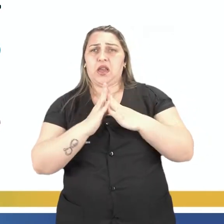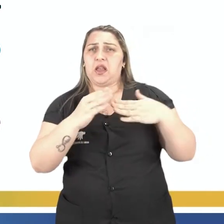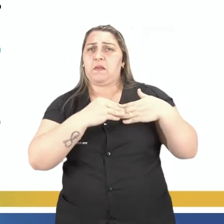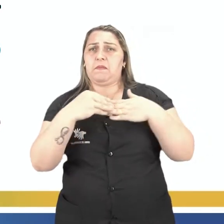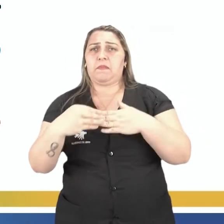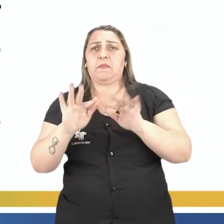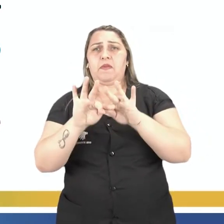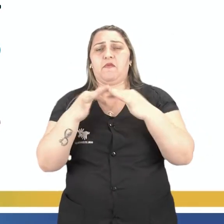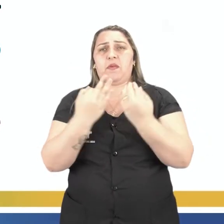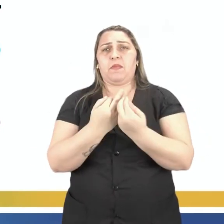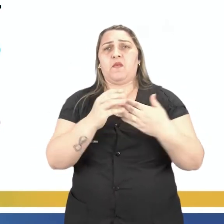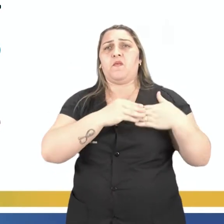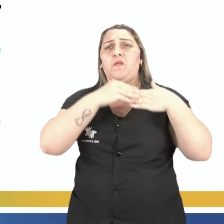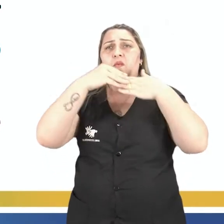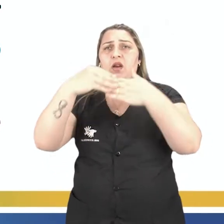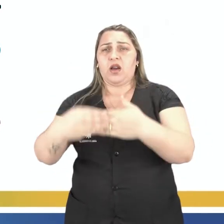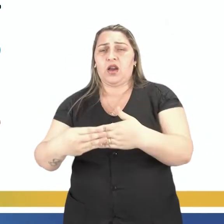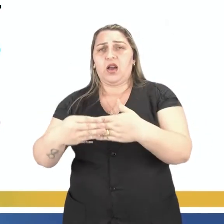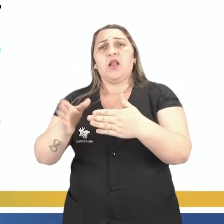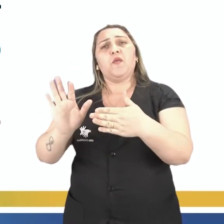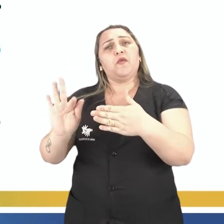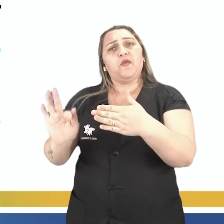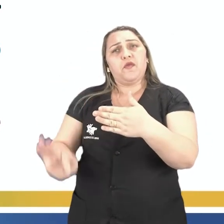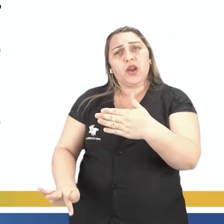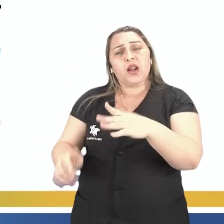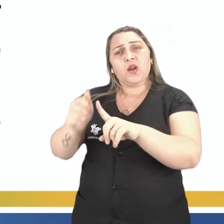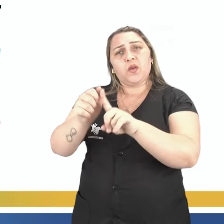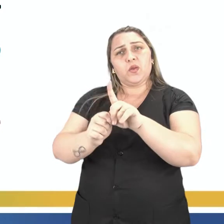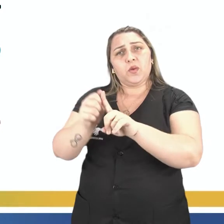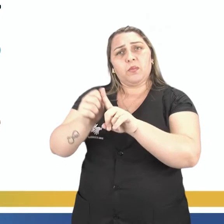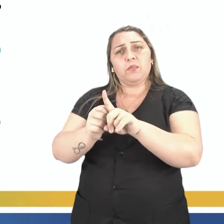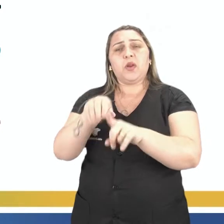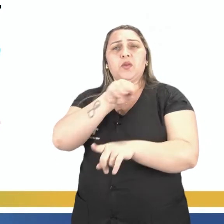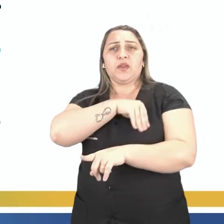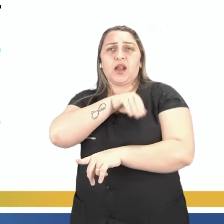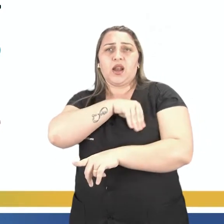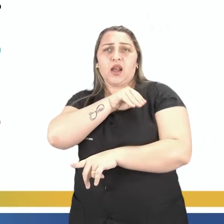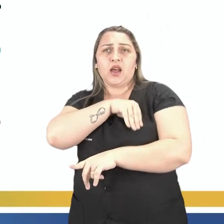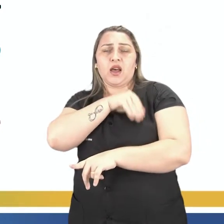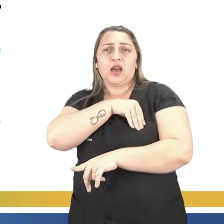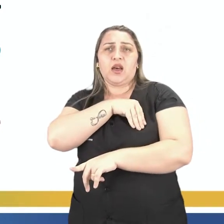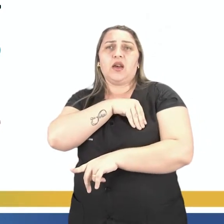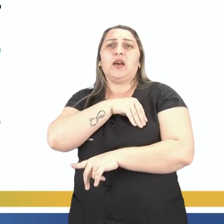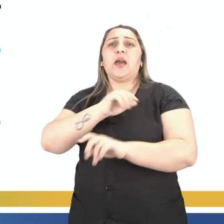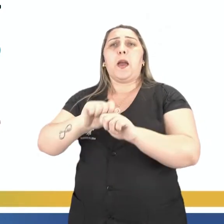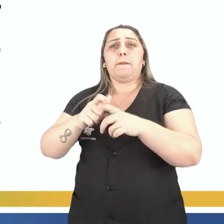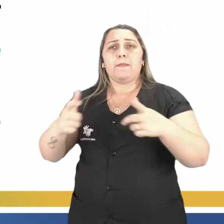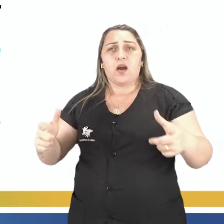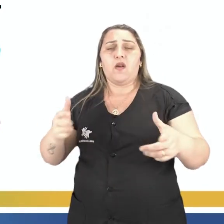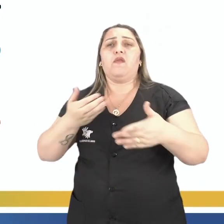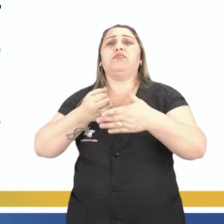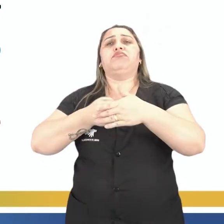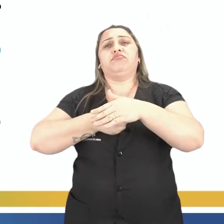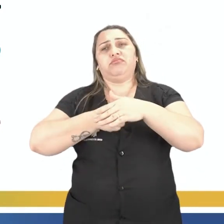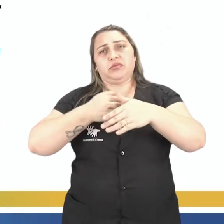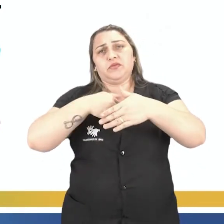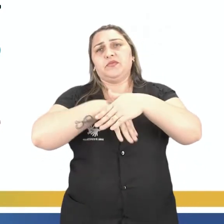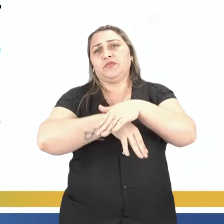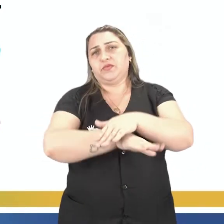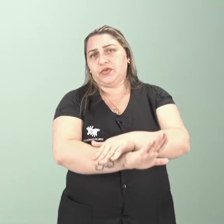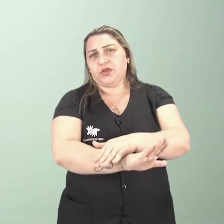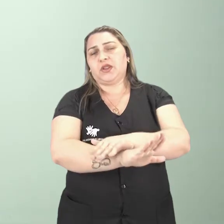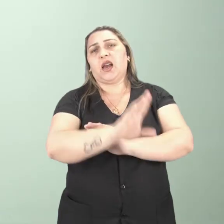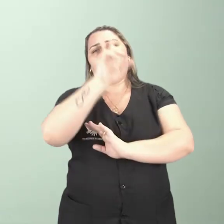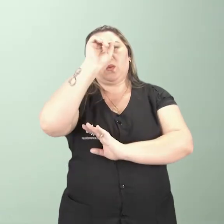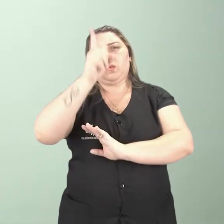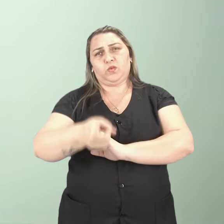família. Eu vou levar uma parte no final do mês, em forma de salário, e a maior parte vai ficar, logicamente, com